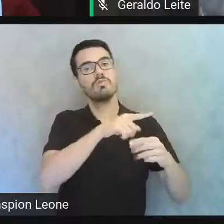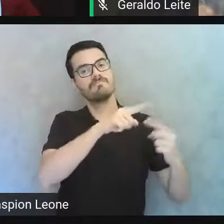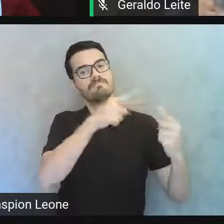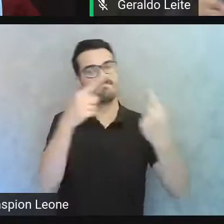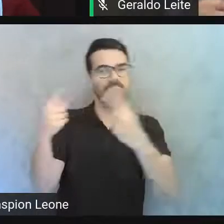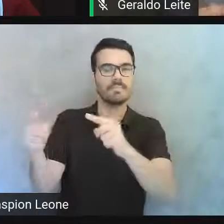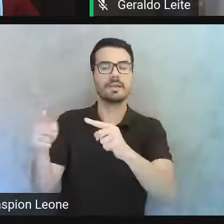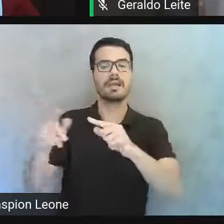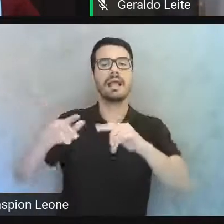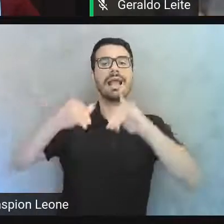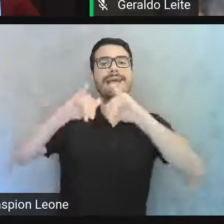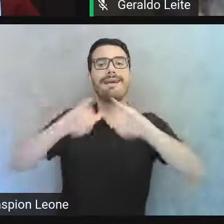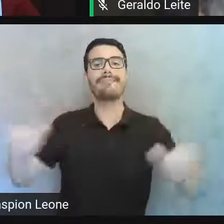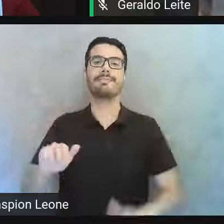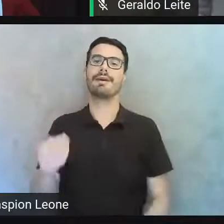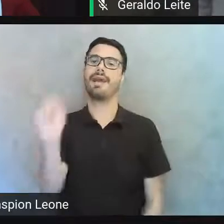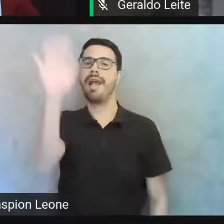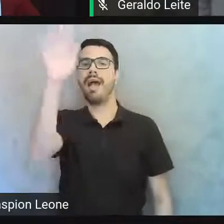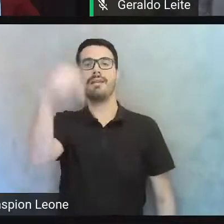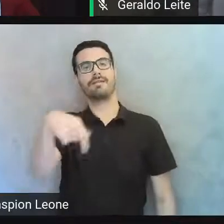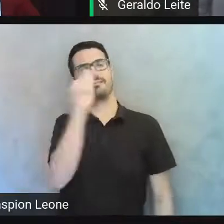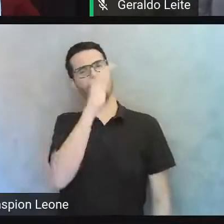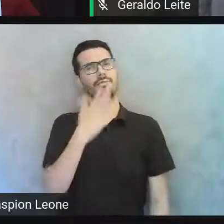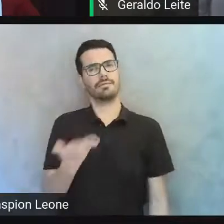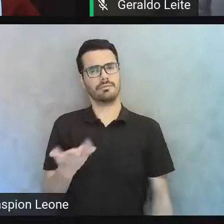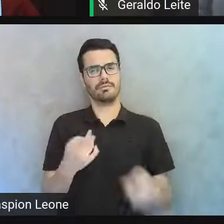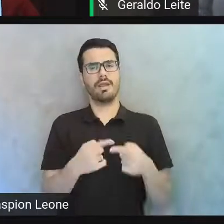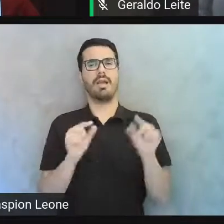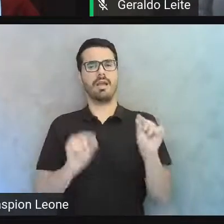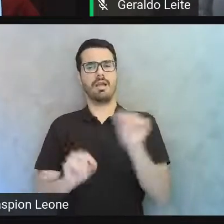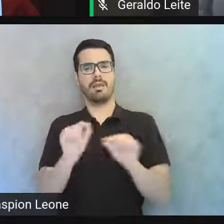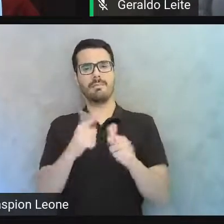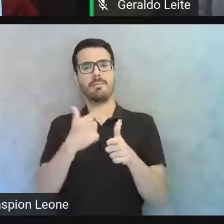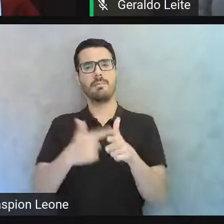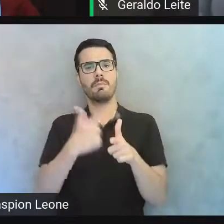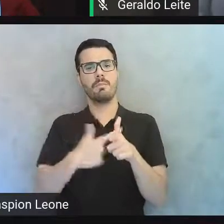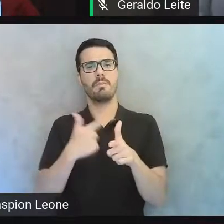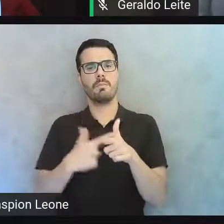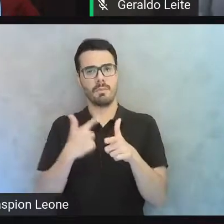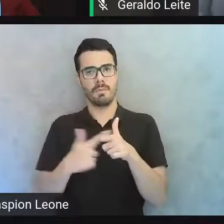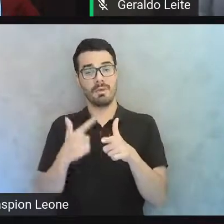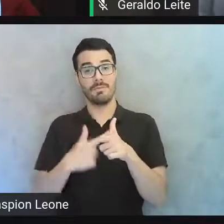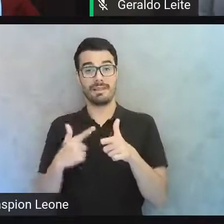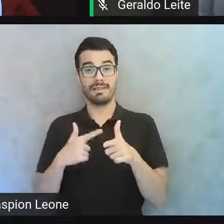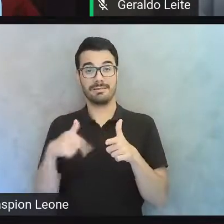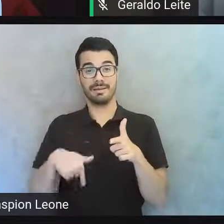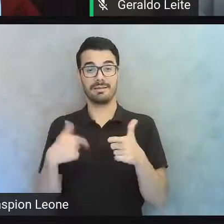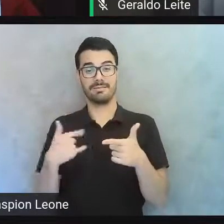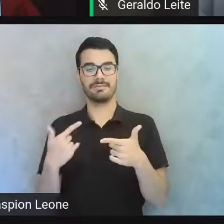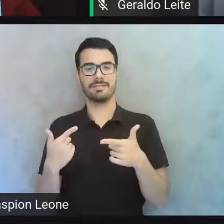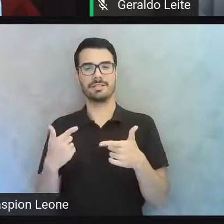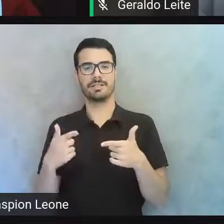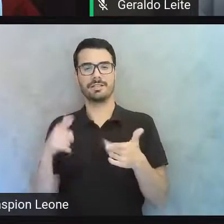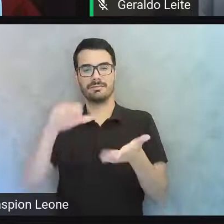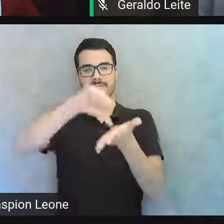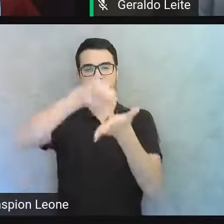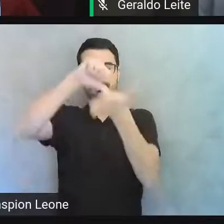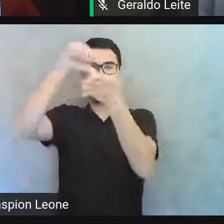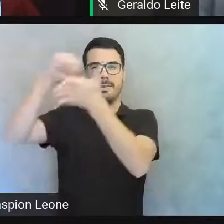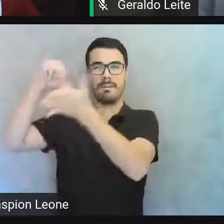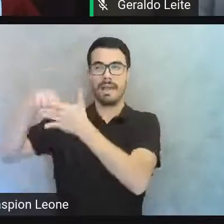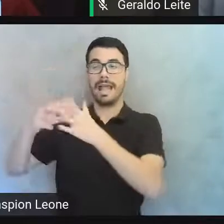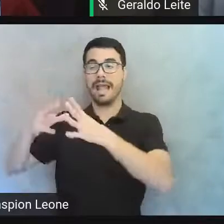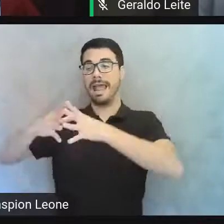campanhas serem muito caras no Brasil, né? Problemas estruturais do jogo eleitoral, distritos eleitorais muito